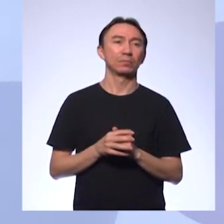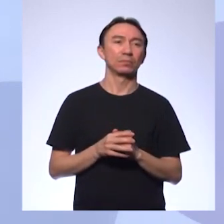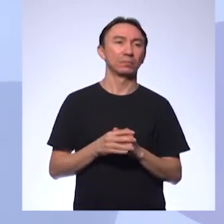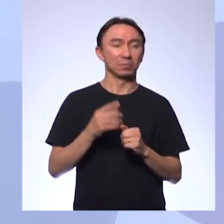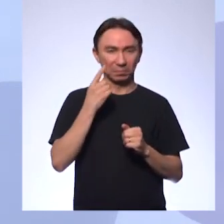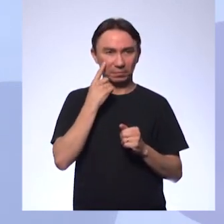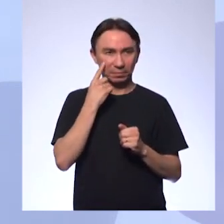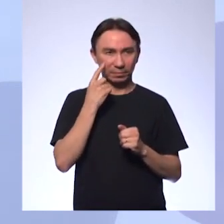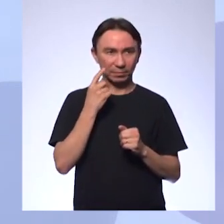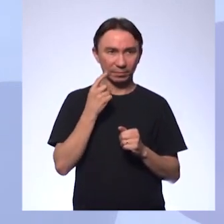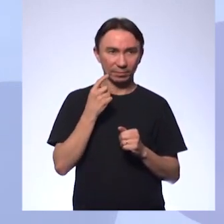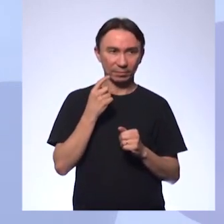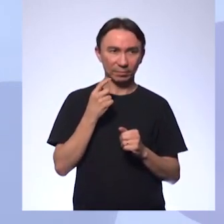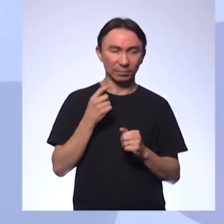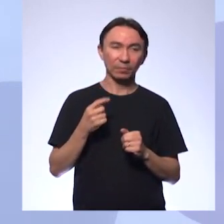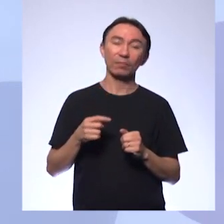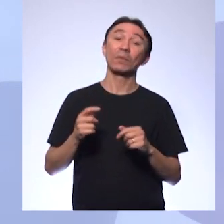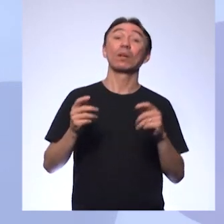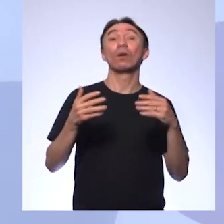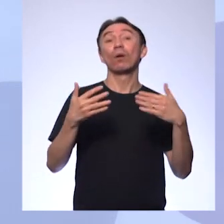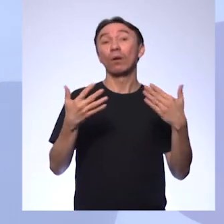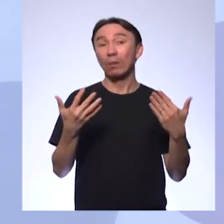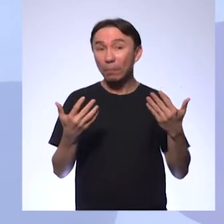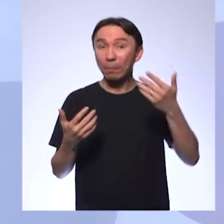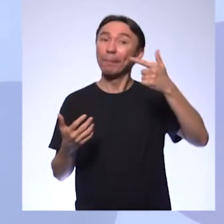o hidrogênio. Isso aqui é uma outra